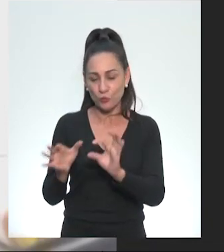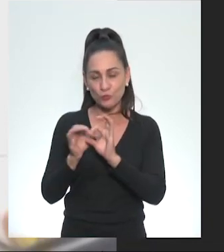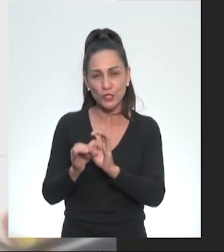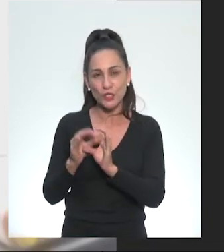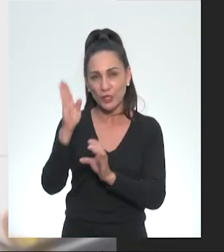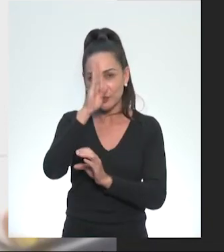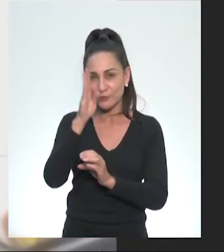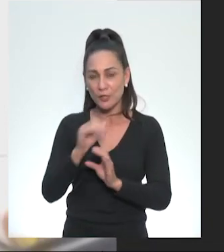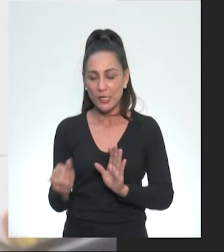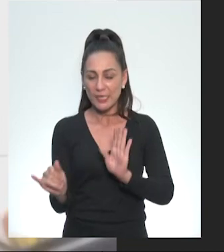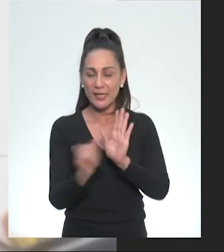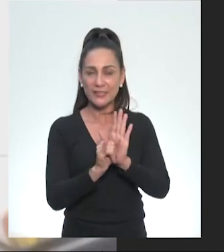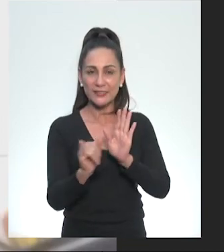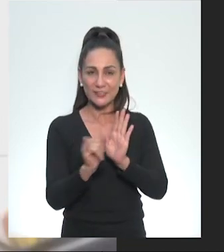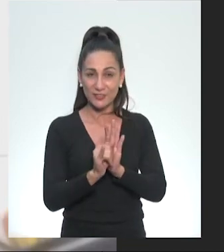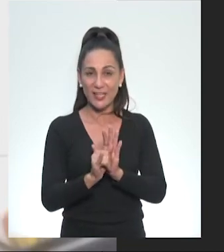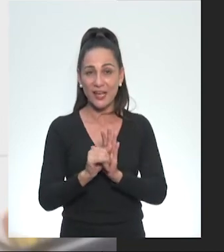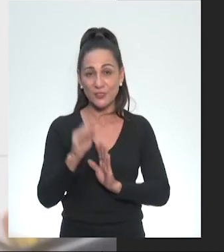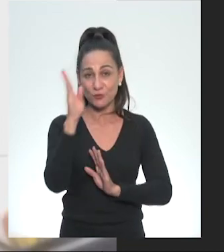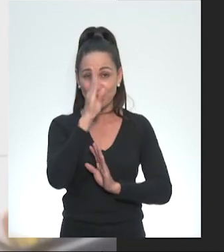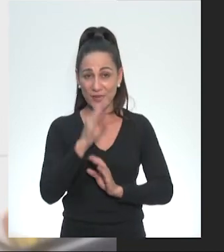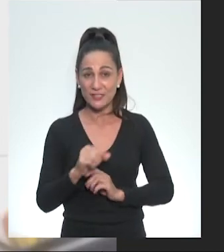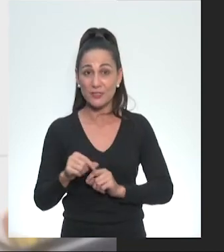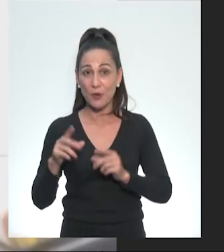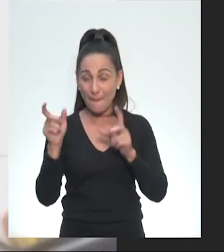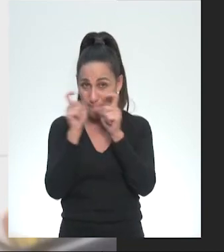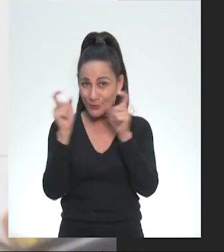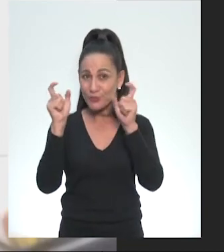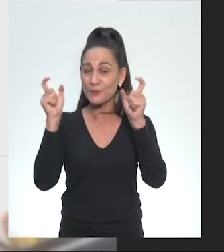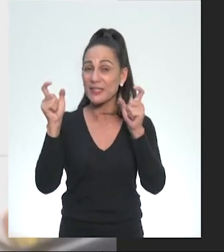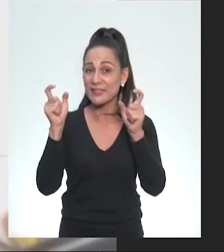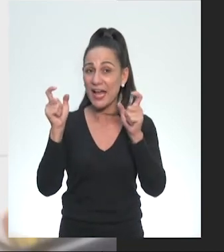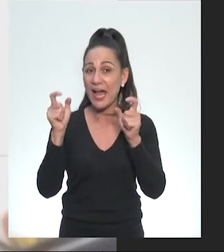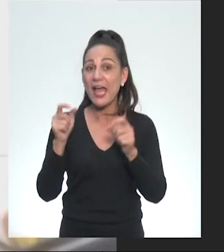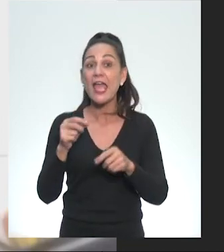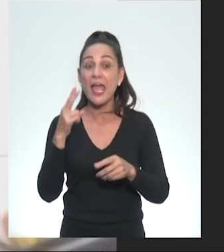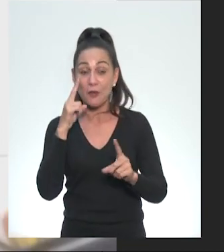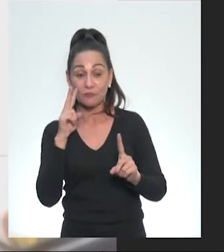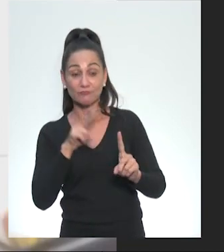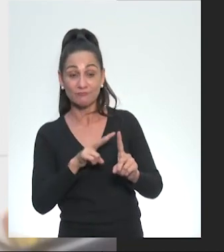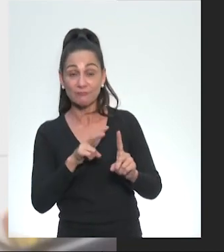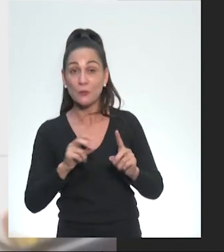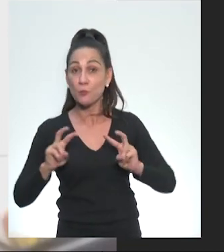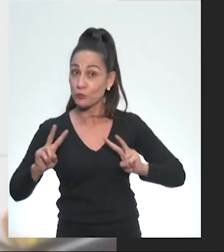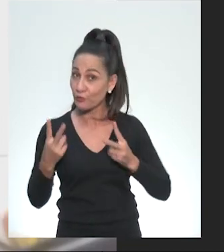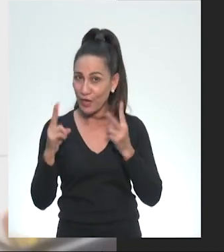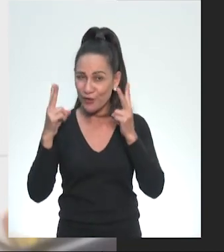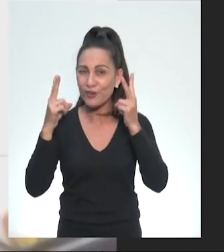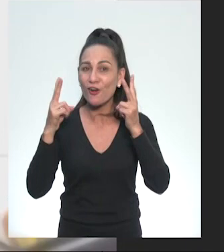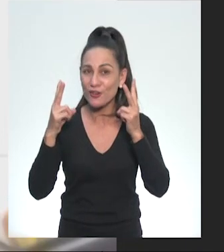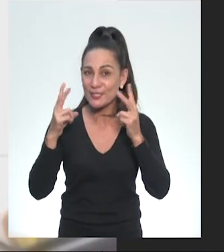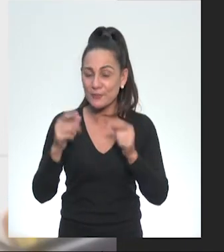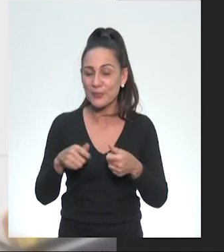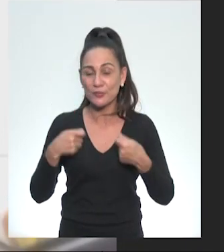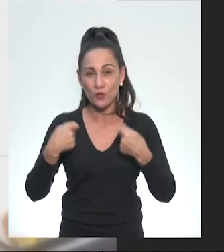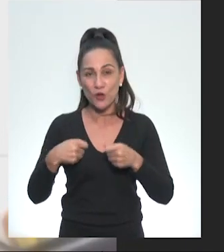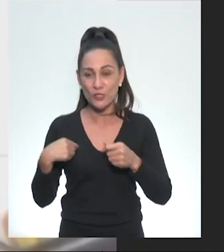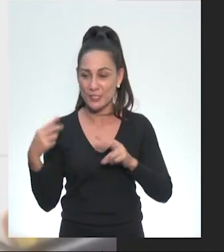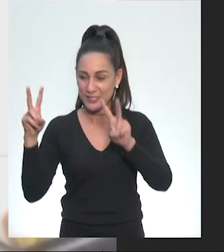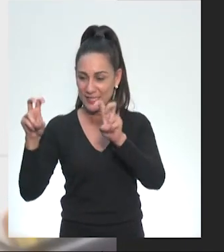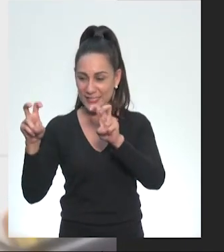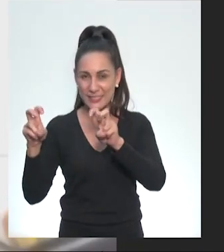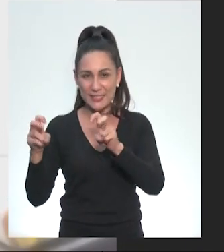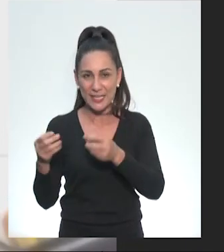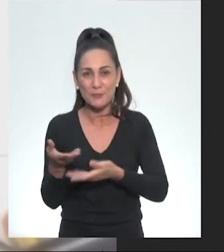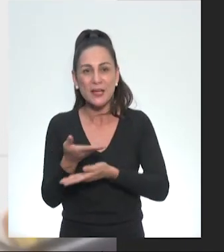a identidade desses povos. Eu acho que é um bom despertar, é uma nova ótica e muito rica, né? Para a gente trabalhar. Eu acho que um